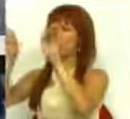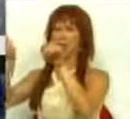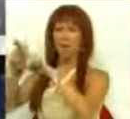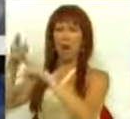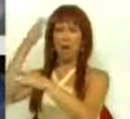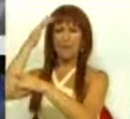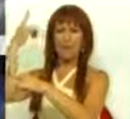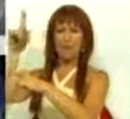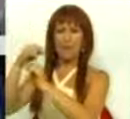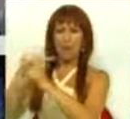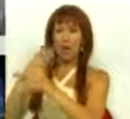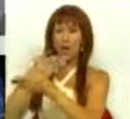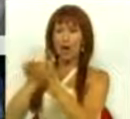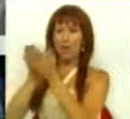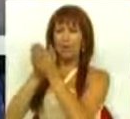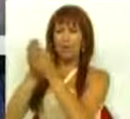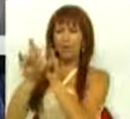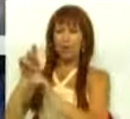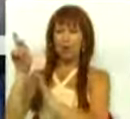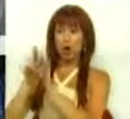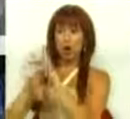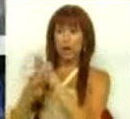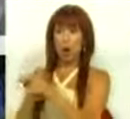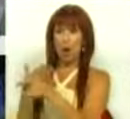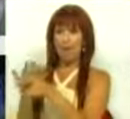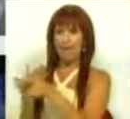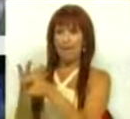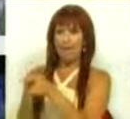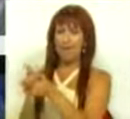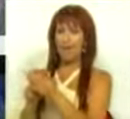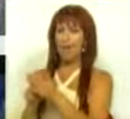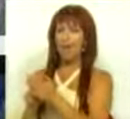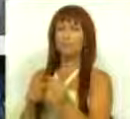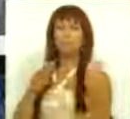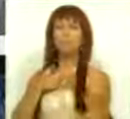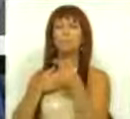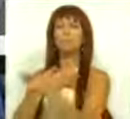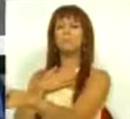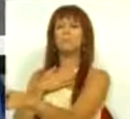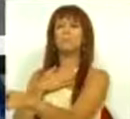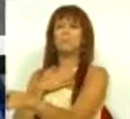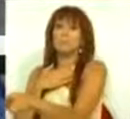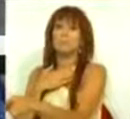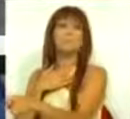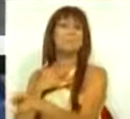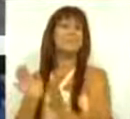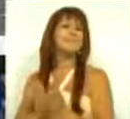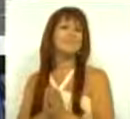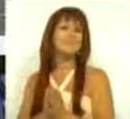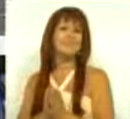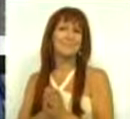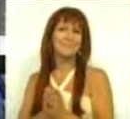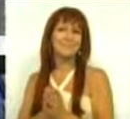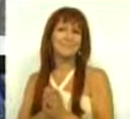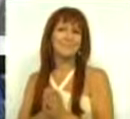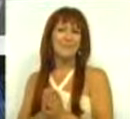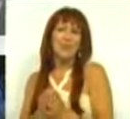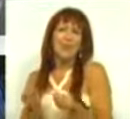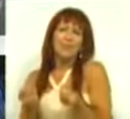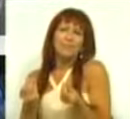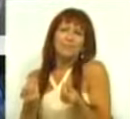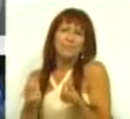têm capacidade para usar o regime atual para tutelar, bom, pretensos